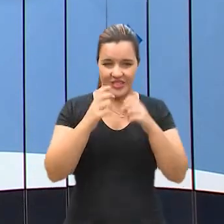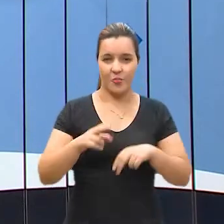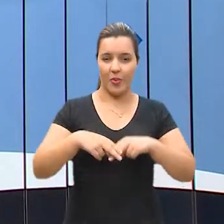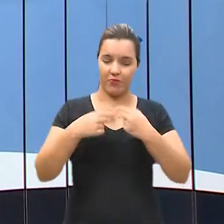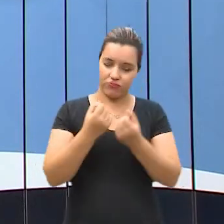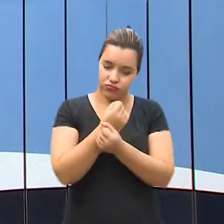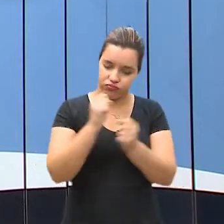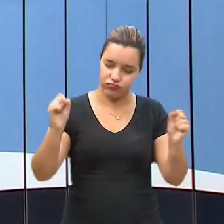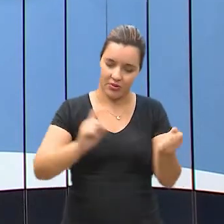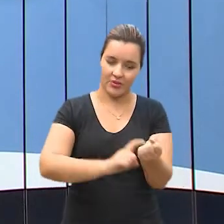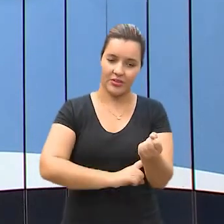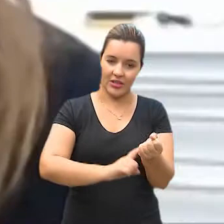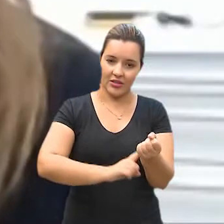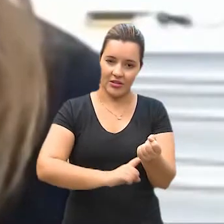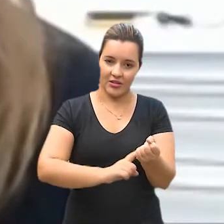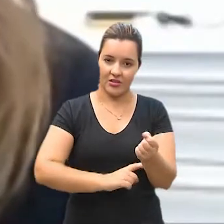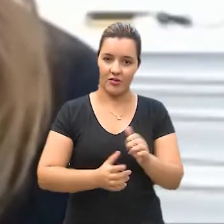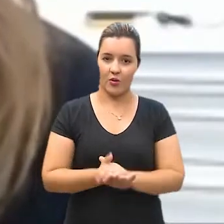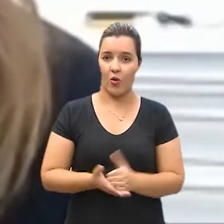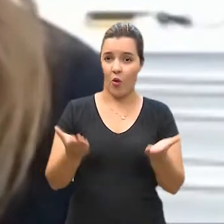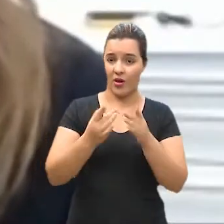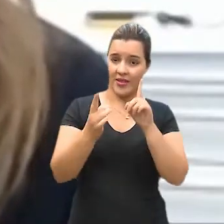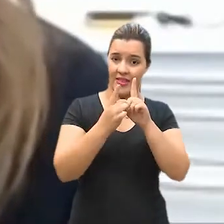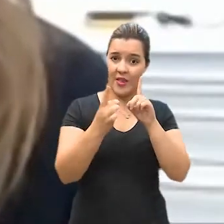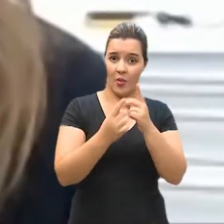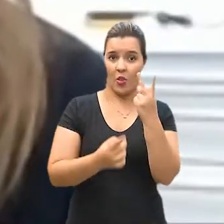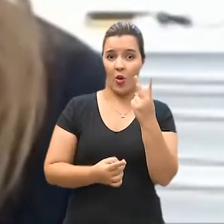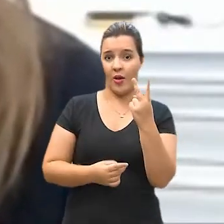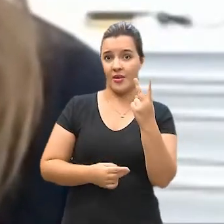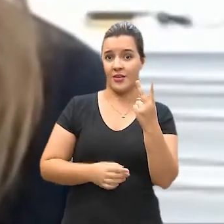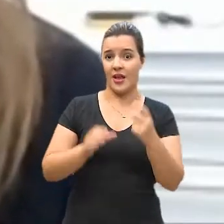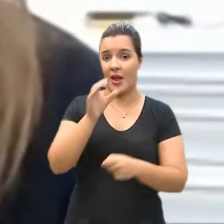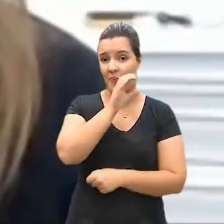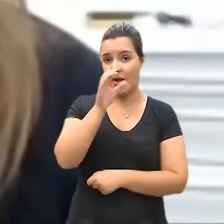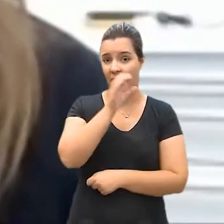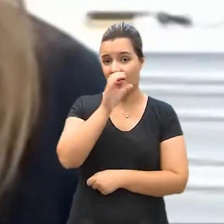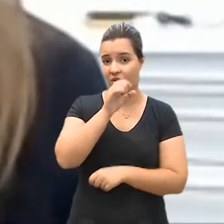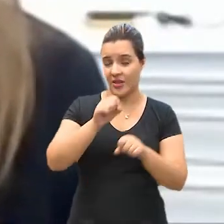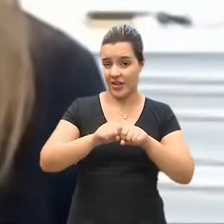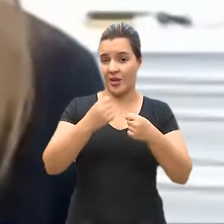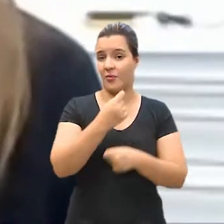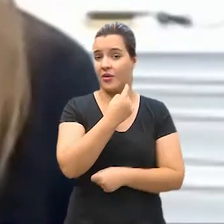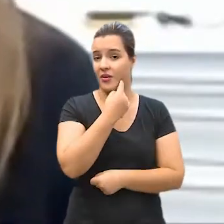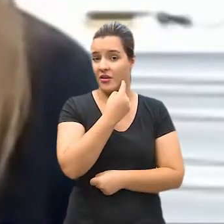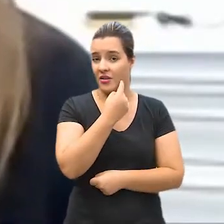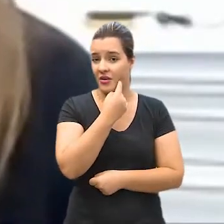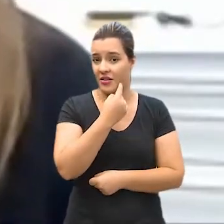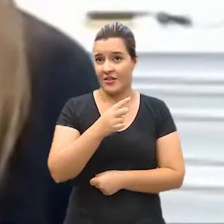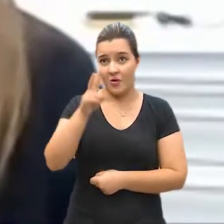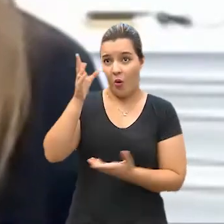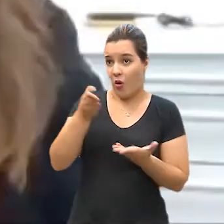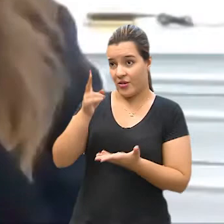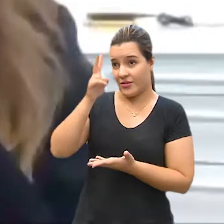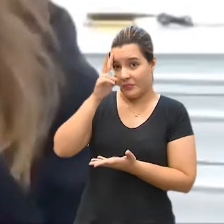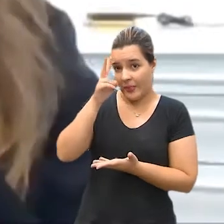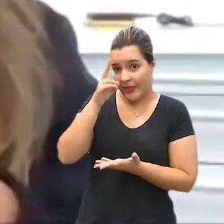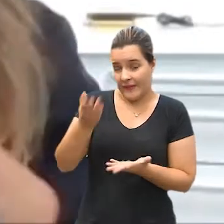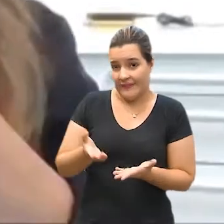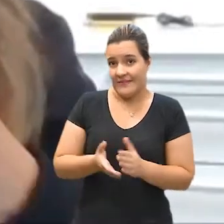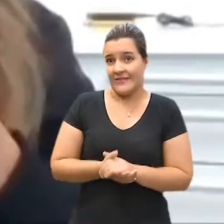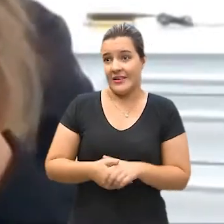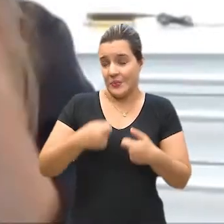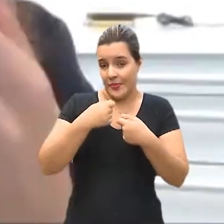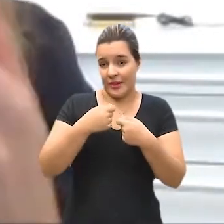do só estresse? hoje foram 2 atendimentos de emergência de fratura dental, isso Nossa. na segunda. Então,